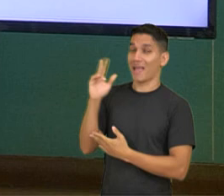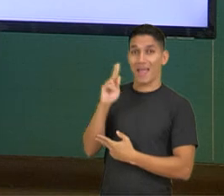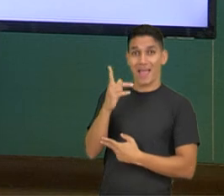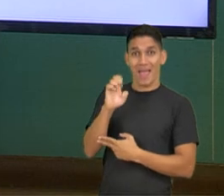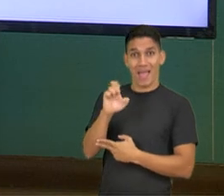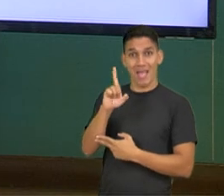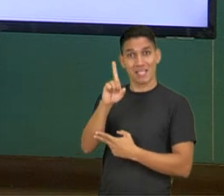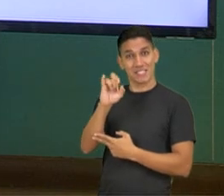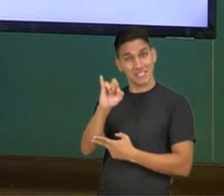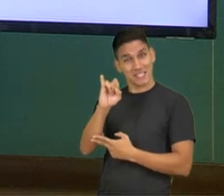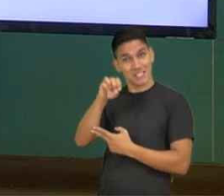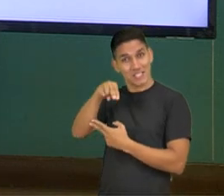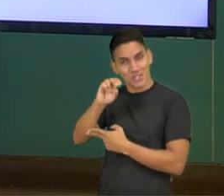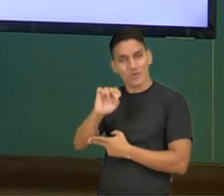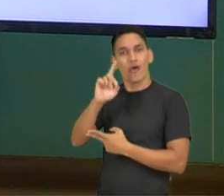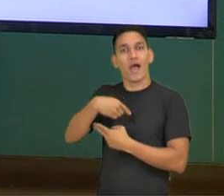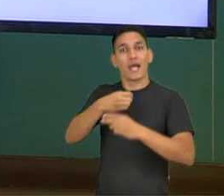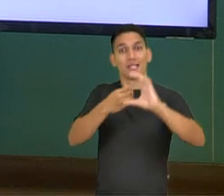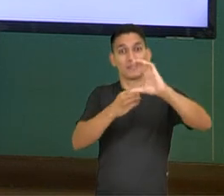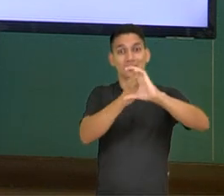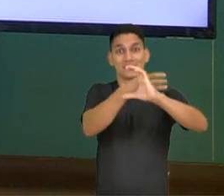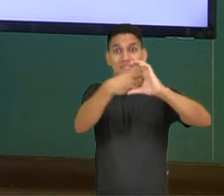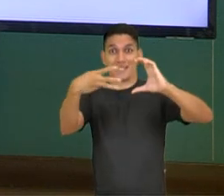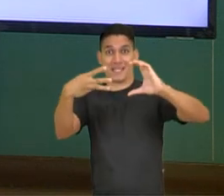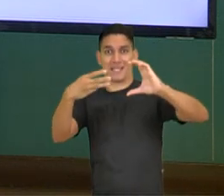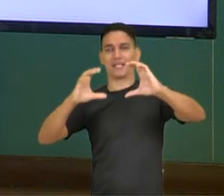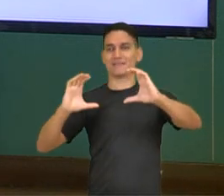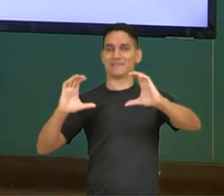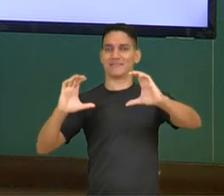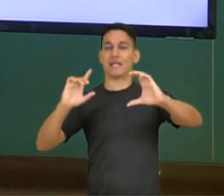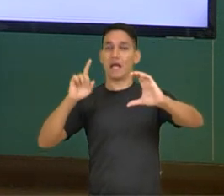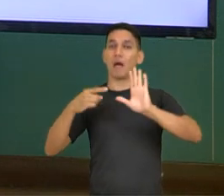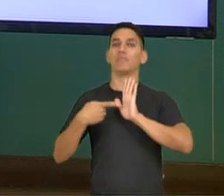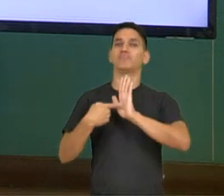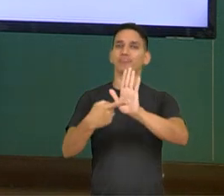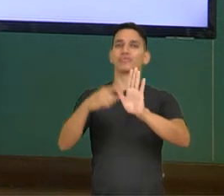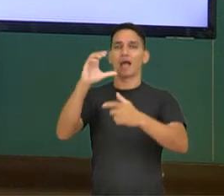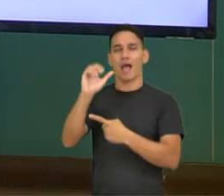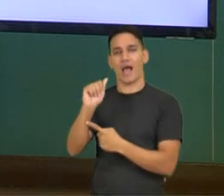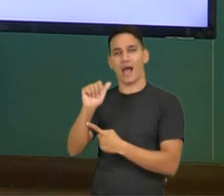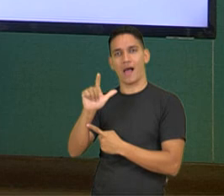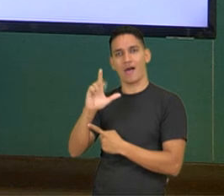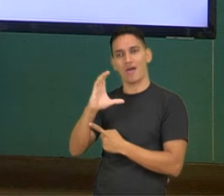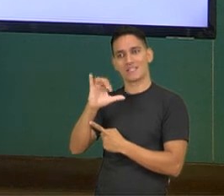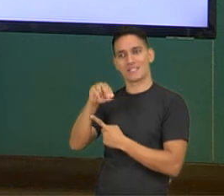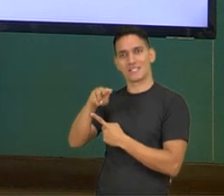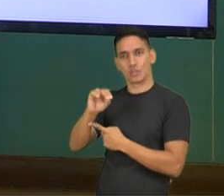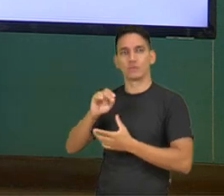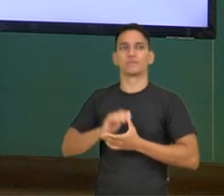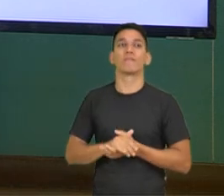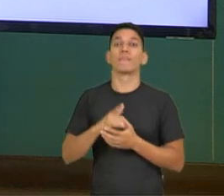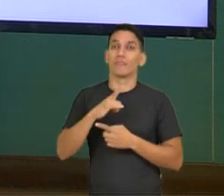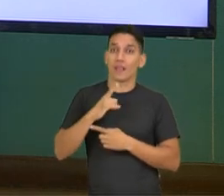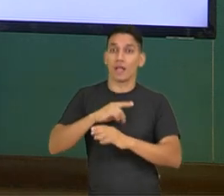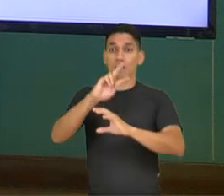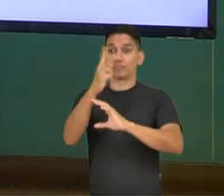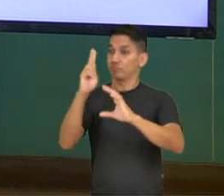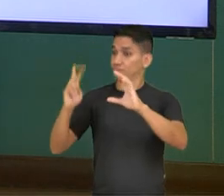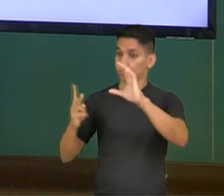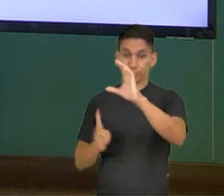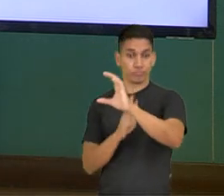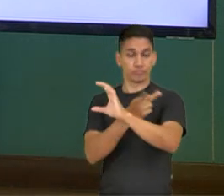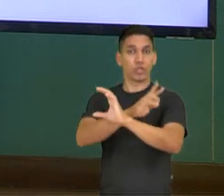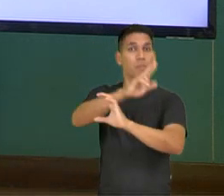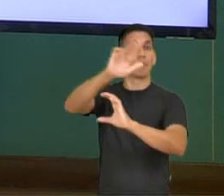uma tripla ligação, o que vai definir essa substância como um alcino. E aí nós temos os hidrocarbonetos de